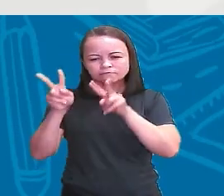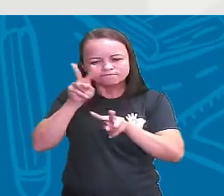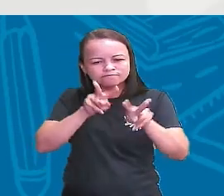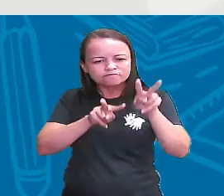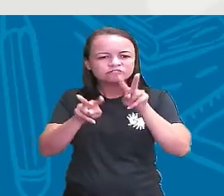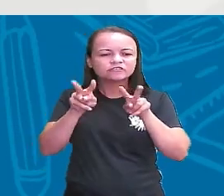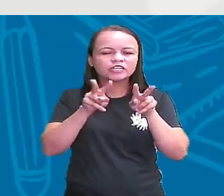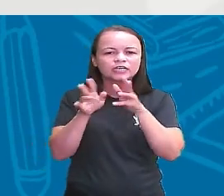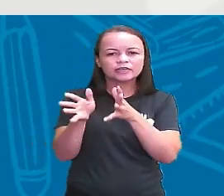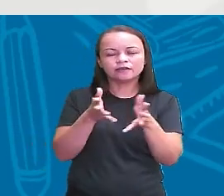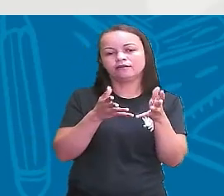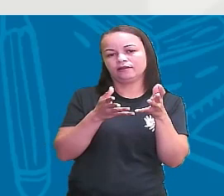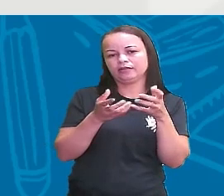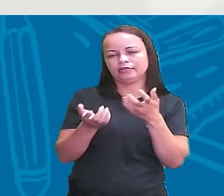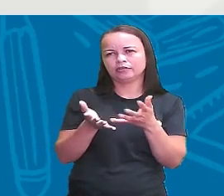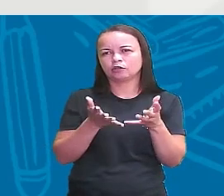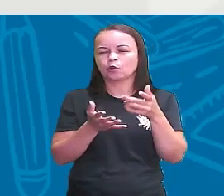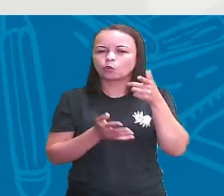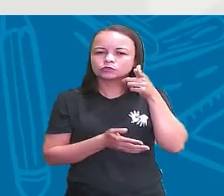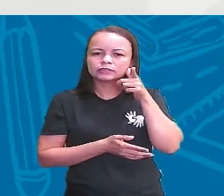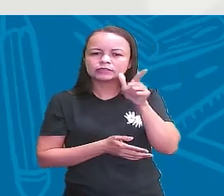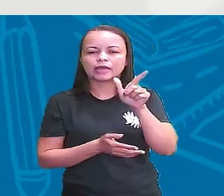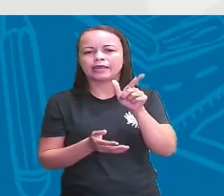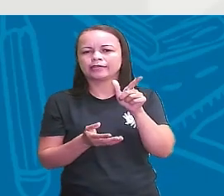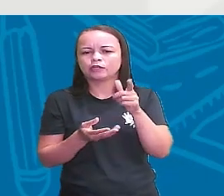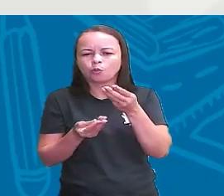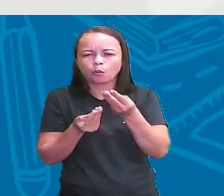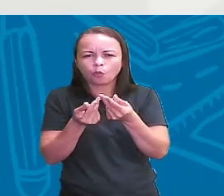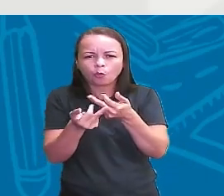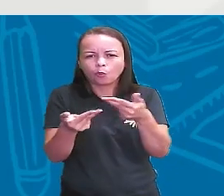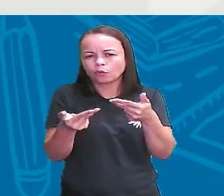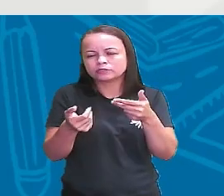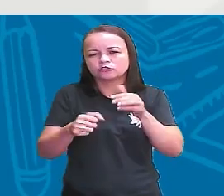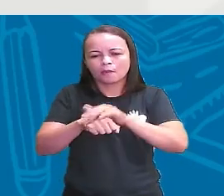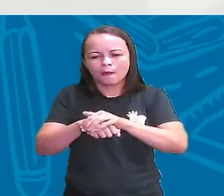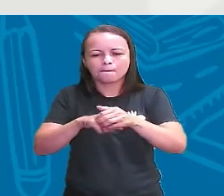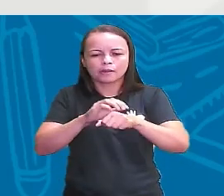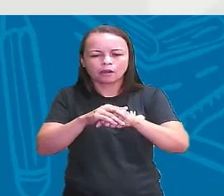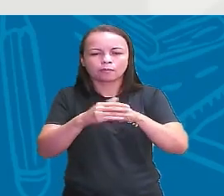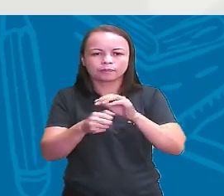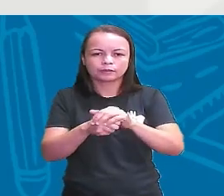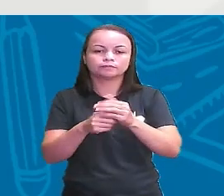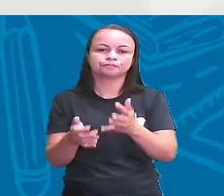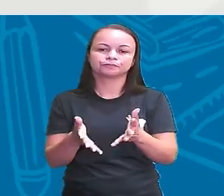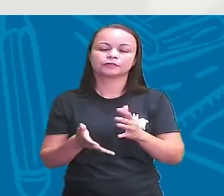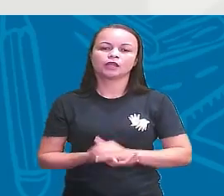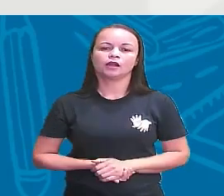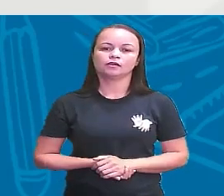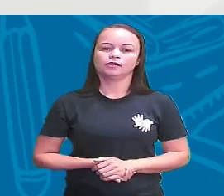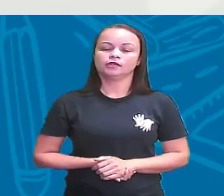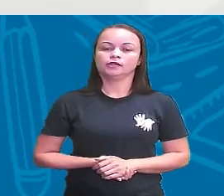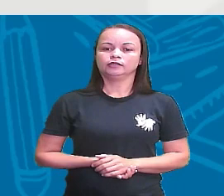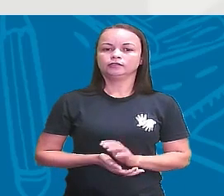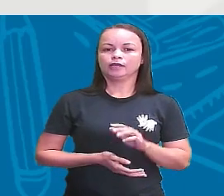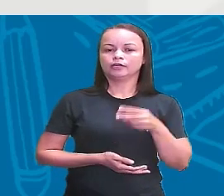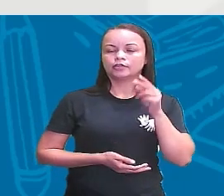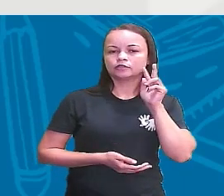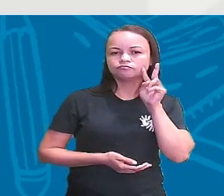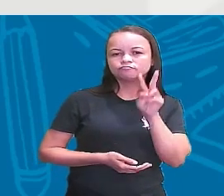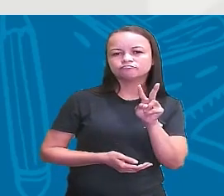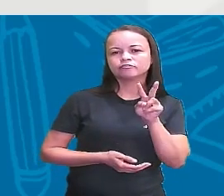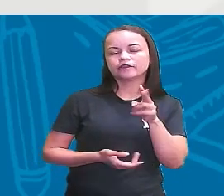gente consegue... são coisas palpáveis, tá certo? E aí a gente vai ver